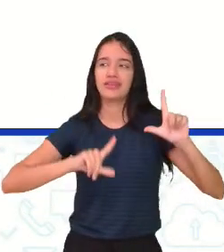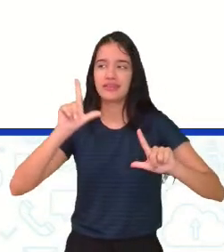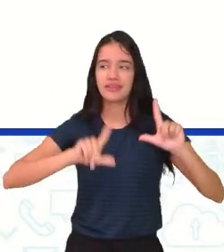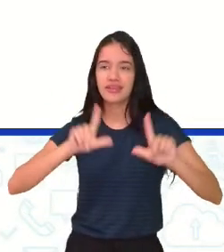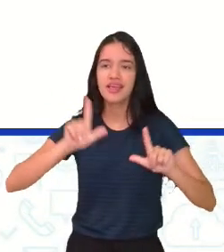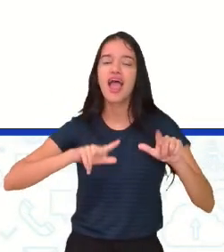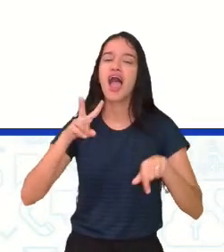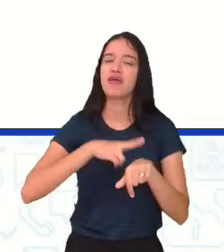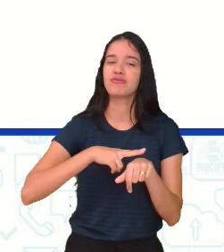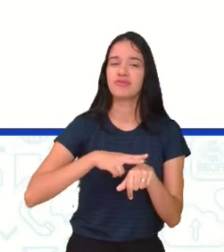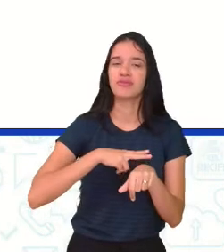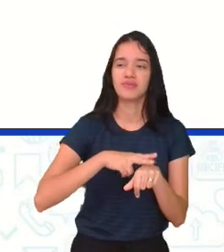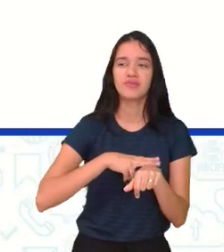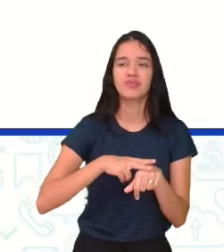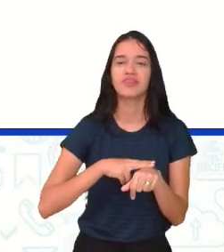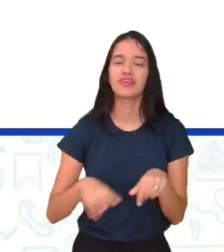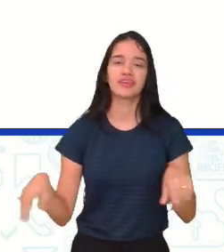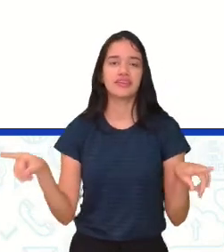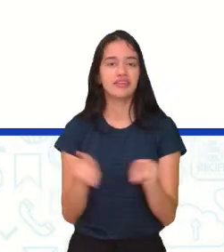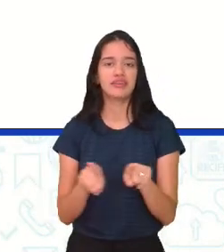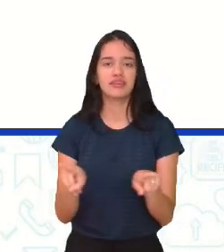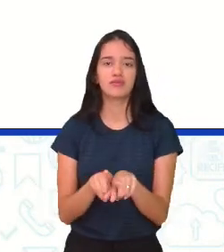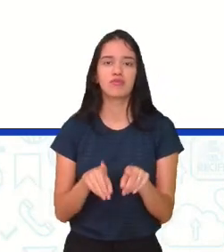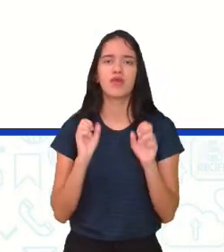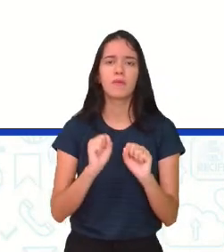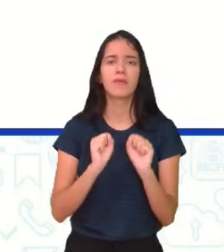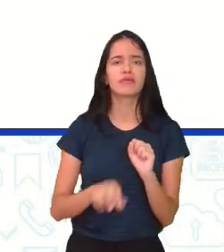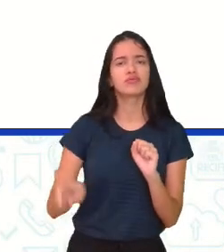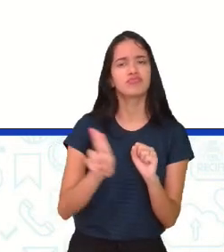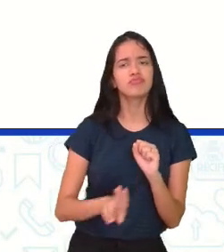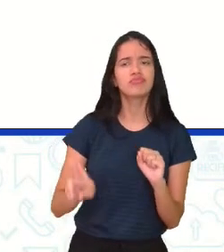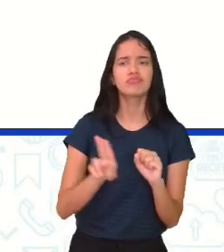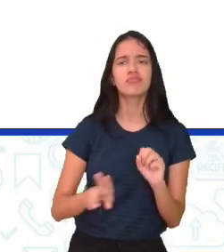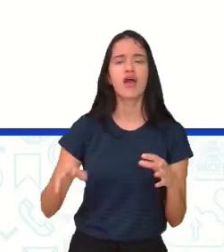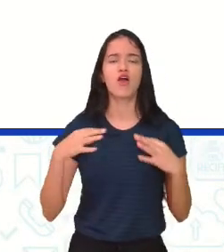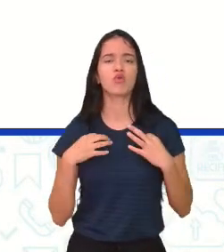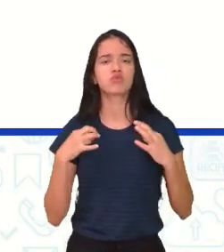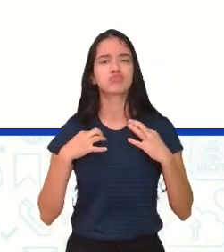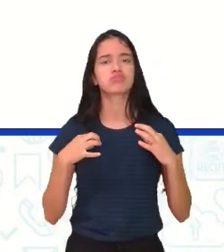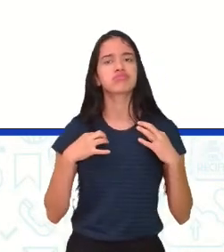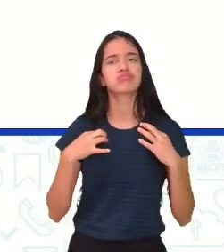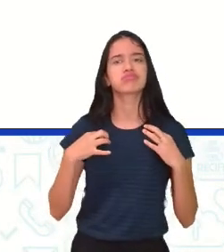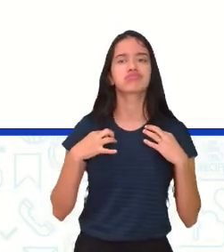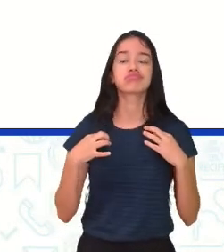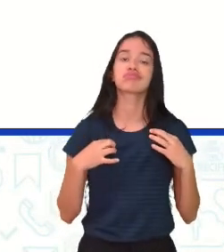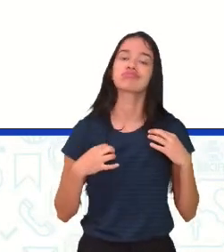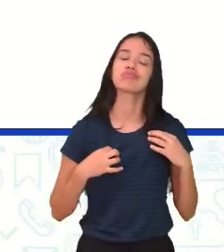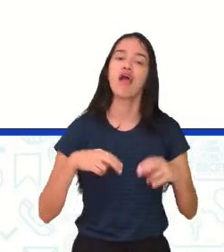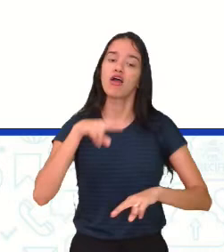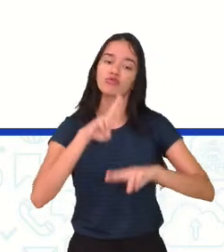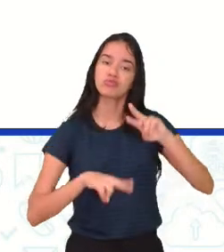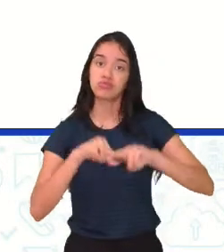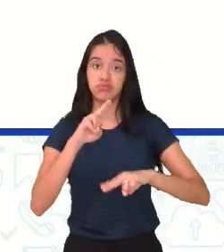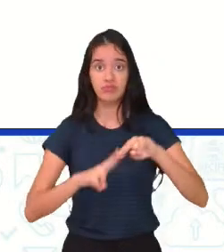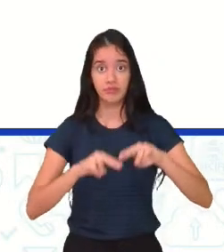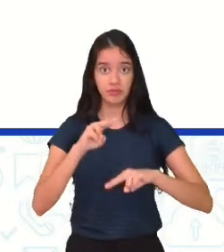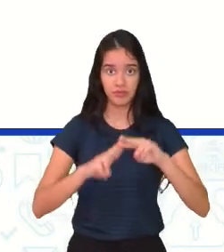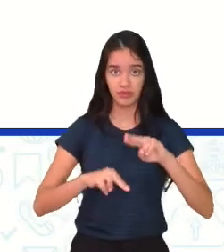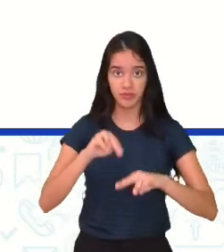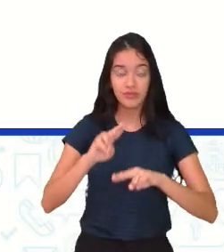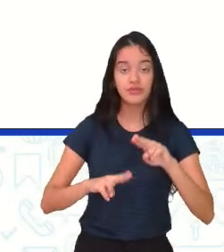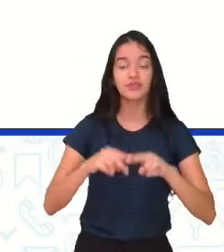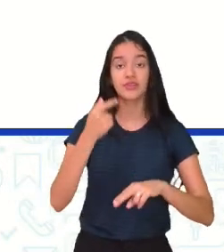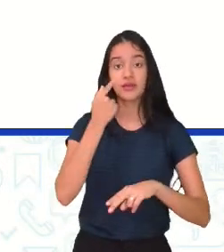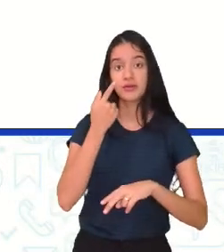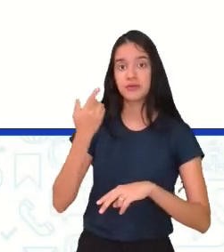é verde mesmo. E também ela pode utilizar a blusa do São João, né? Uma